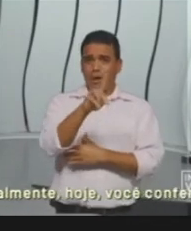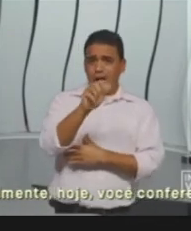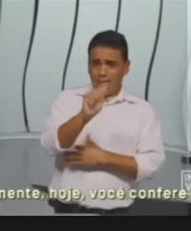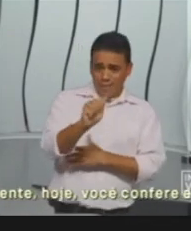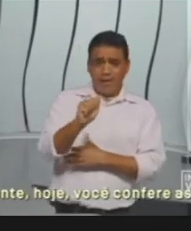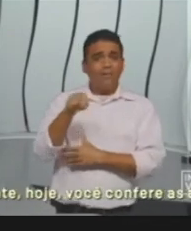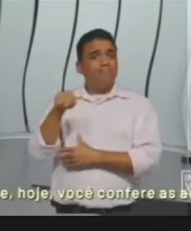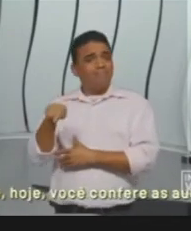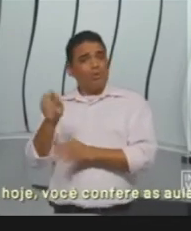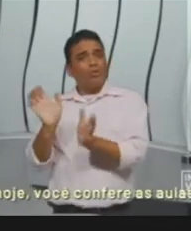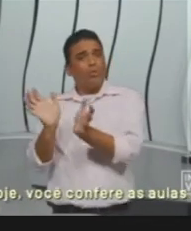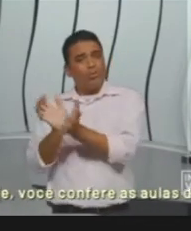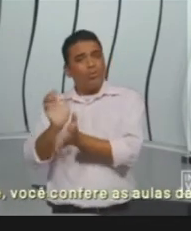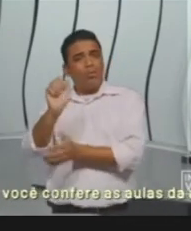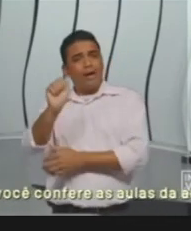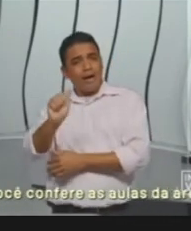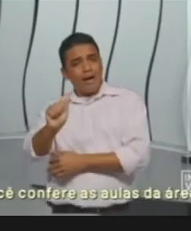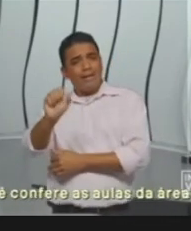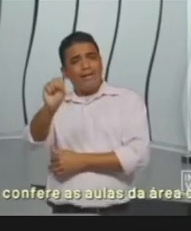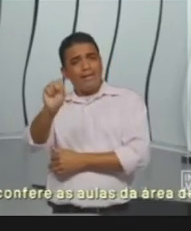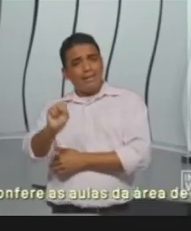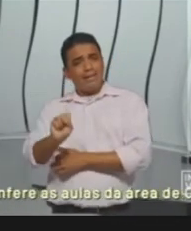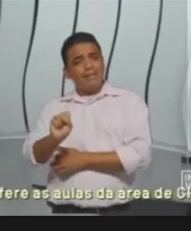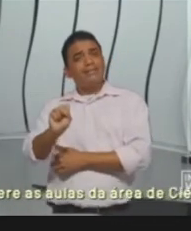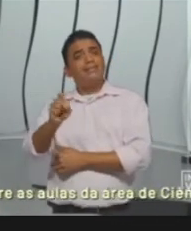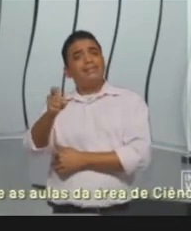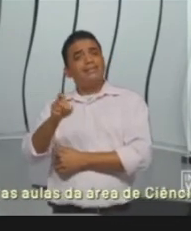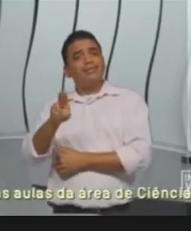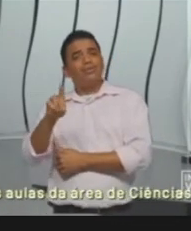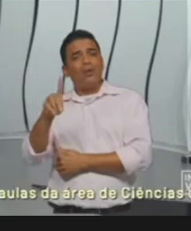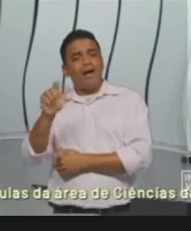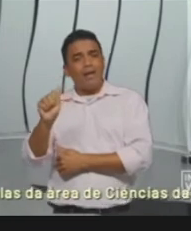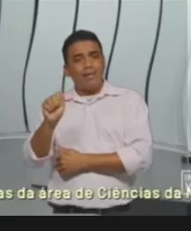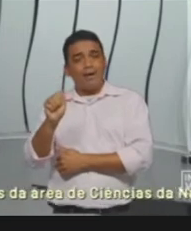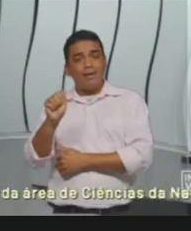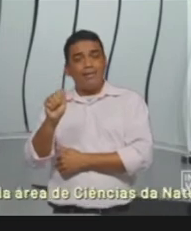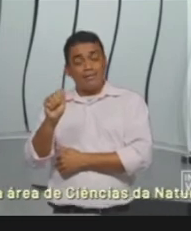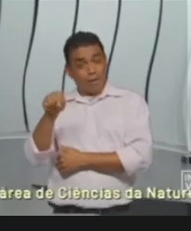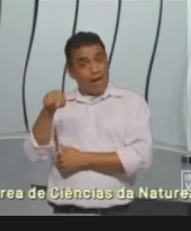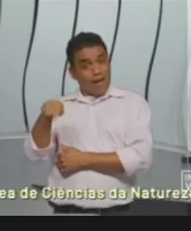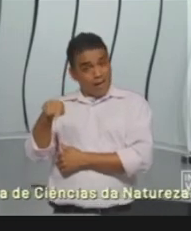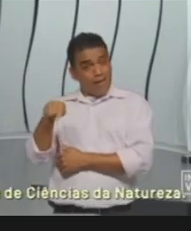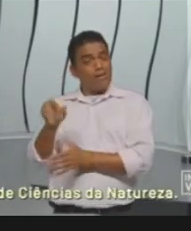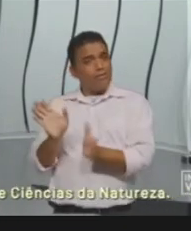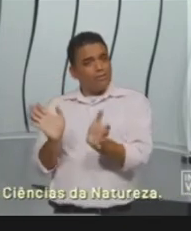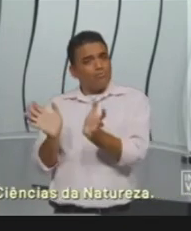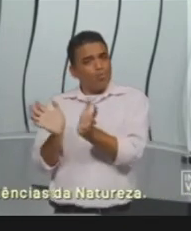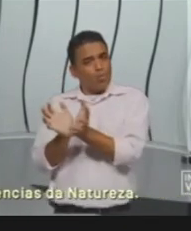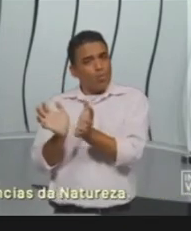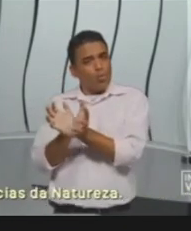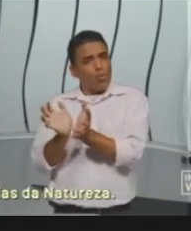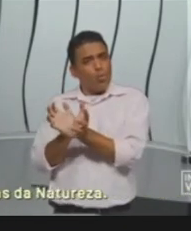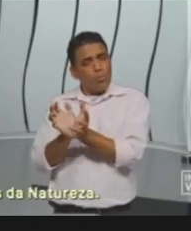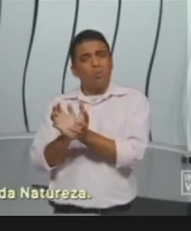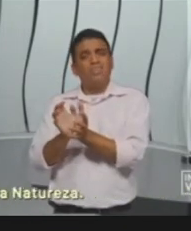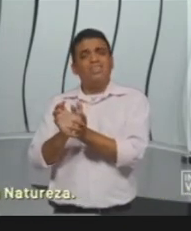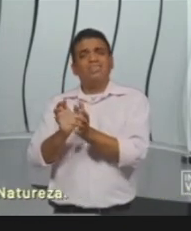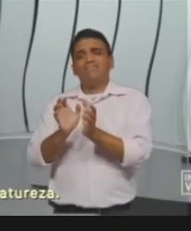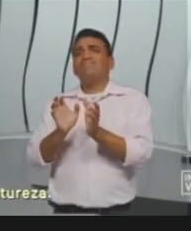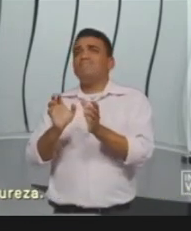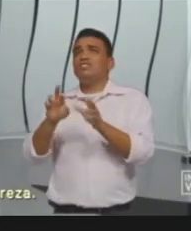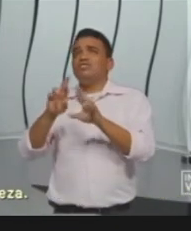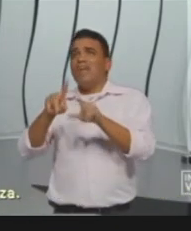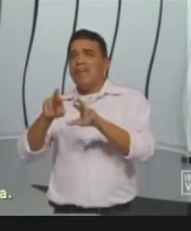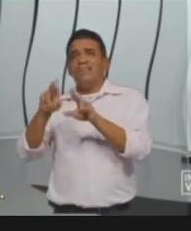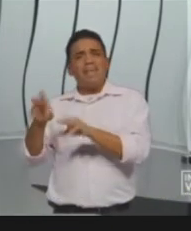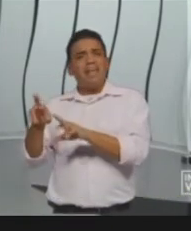reprodução assexuada. Vimos também que no modo de reprodução assexuada nós temos muitas divisões